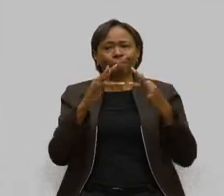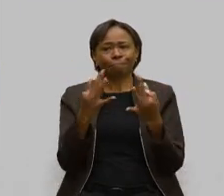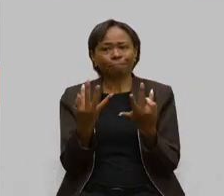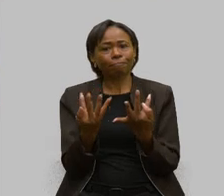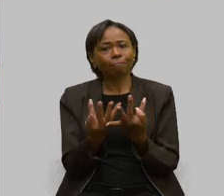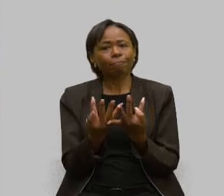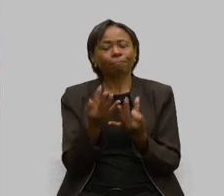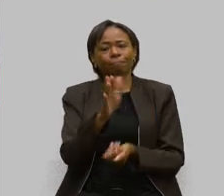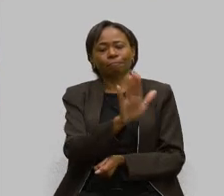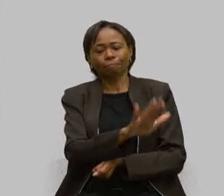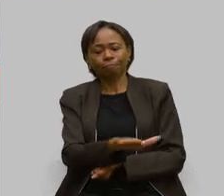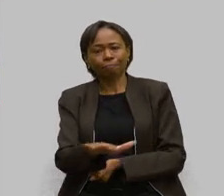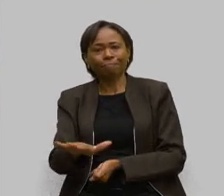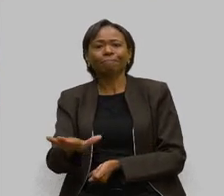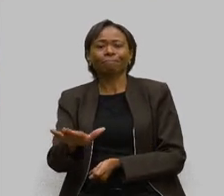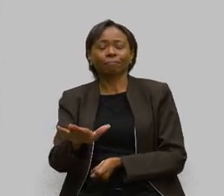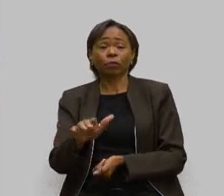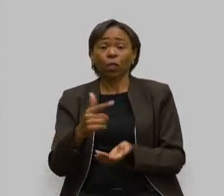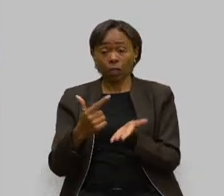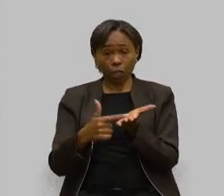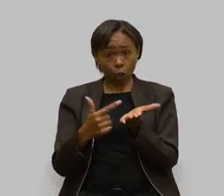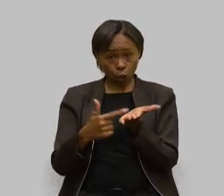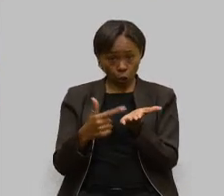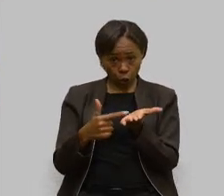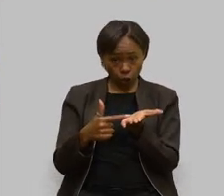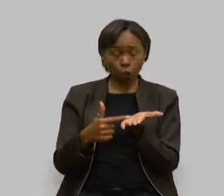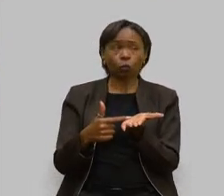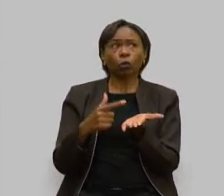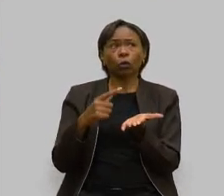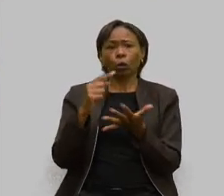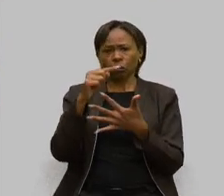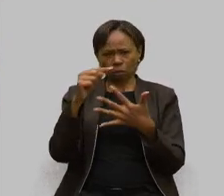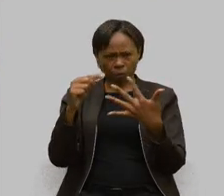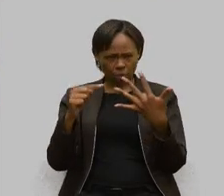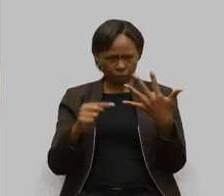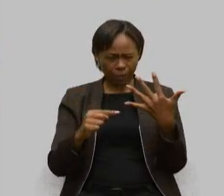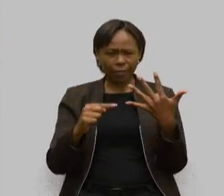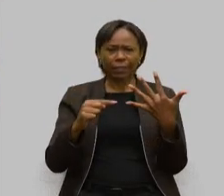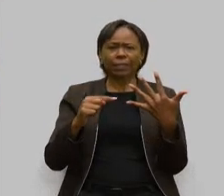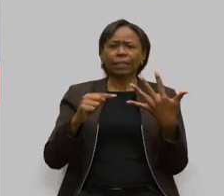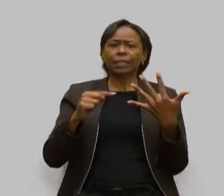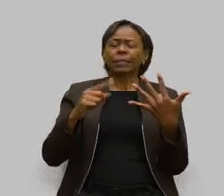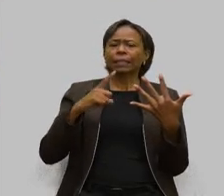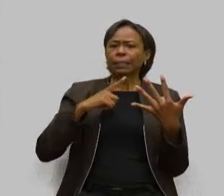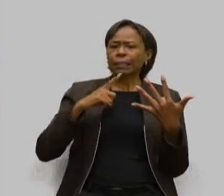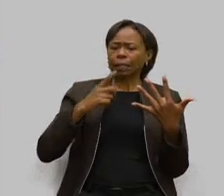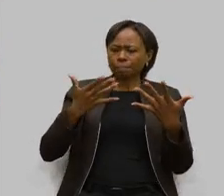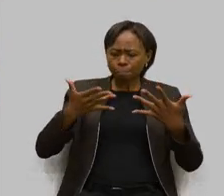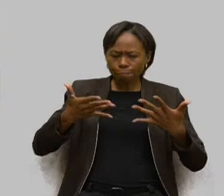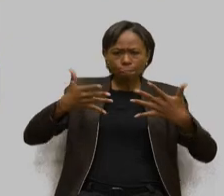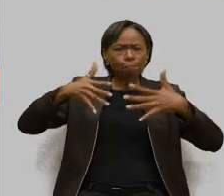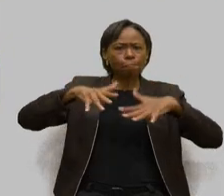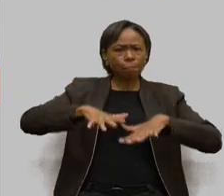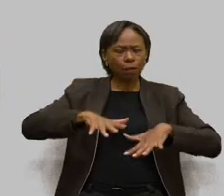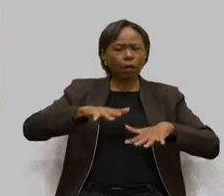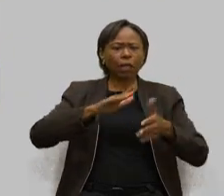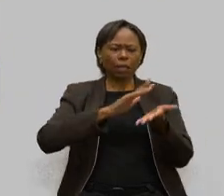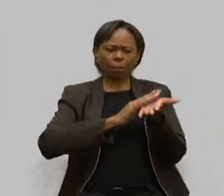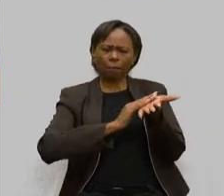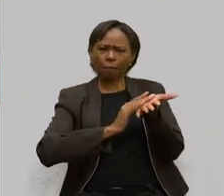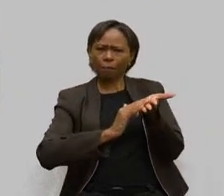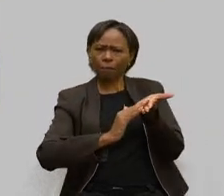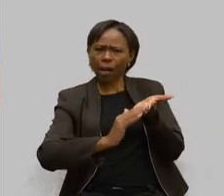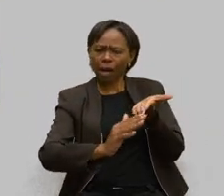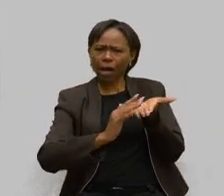crianças a coleção ela tem recursos muito amplos de inclusão a gente tem livros em Braile a gente tem